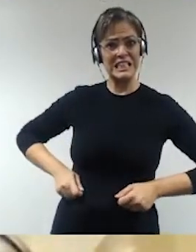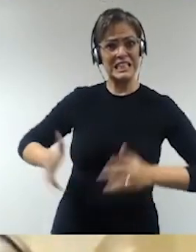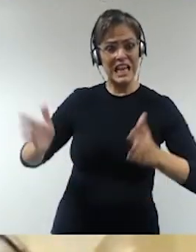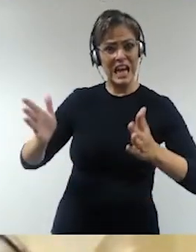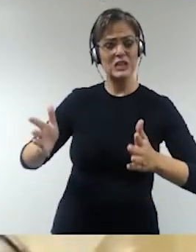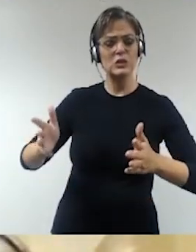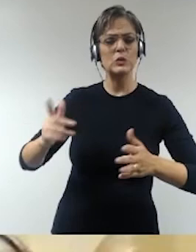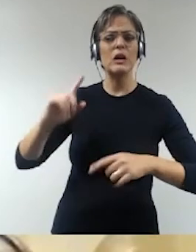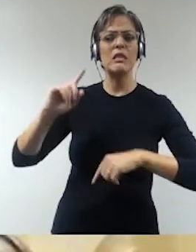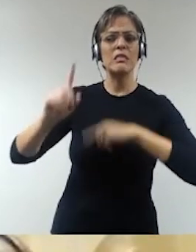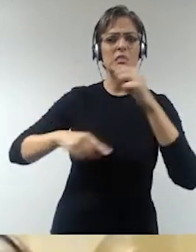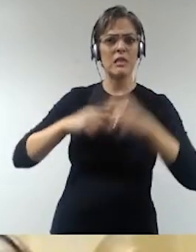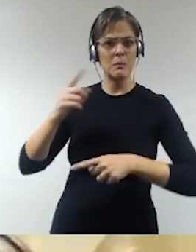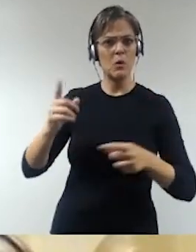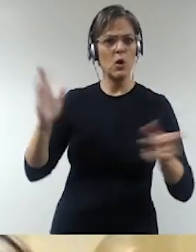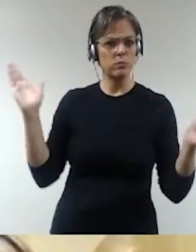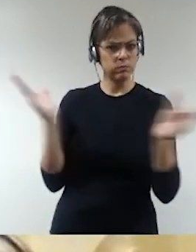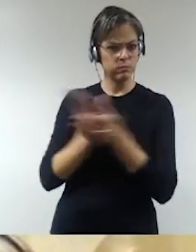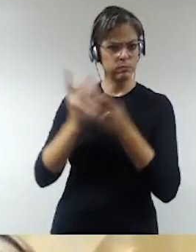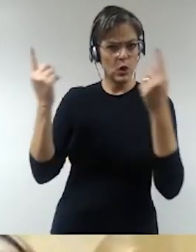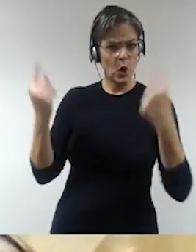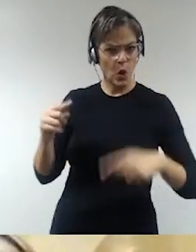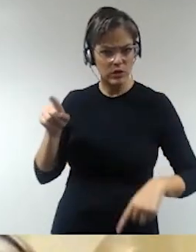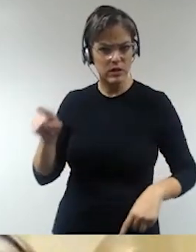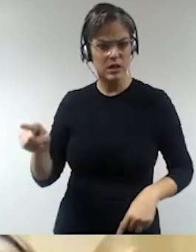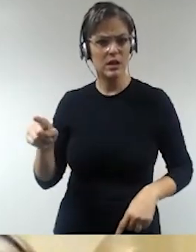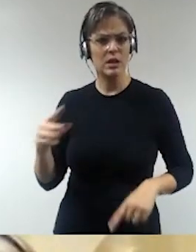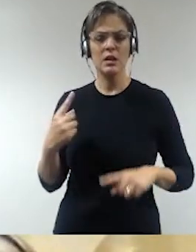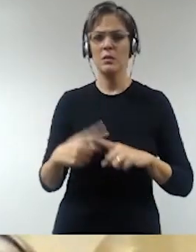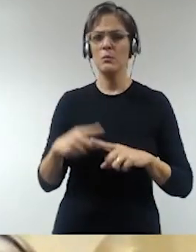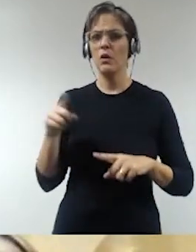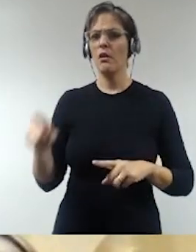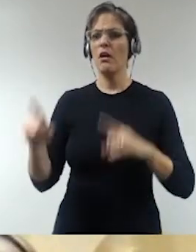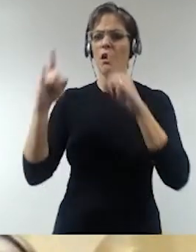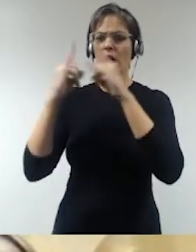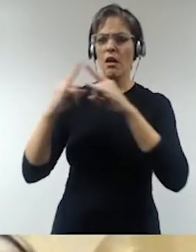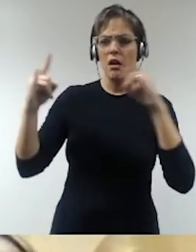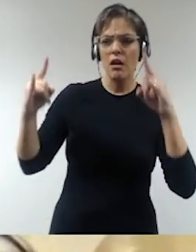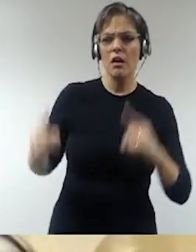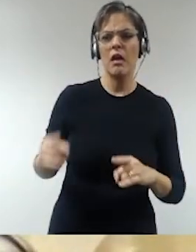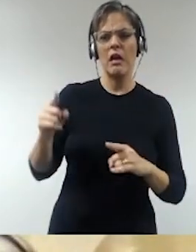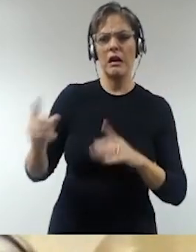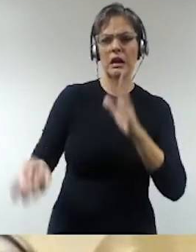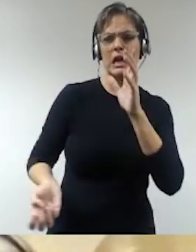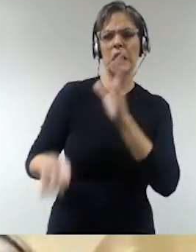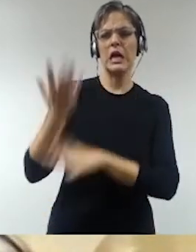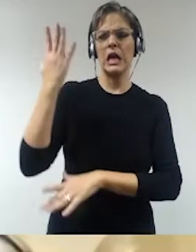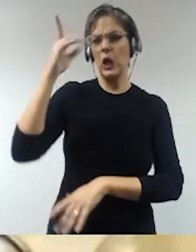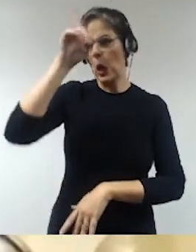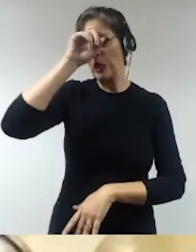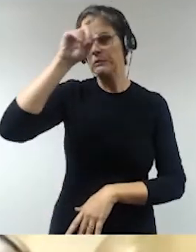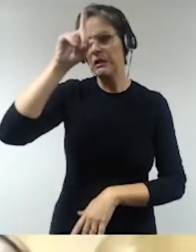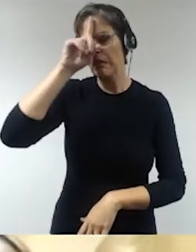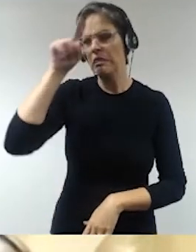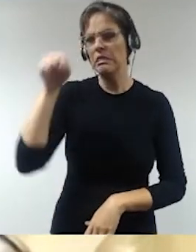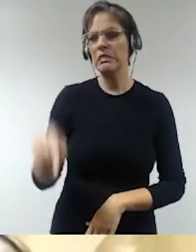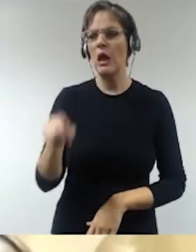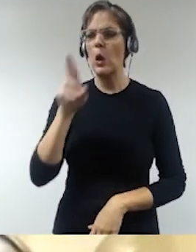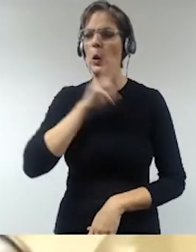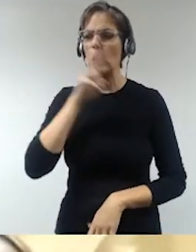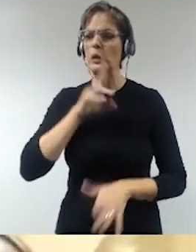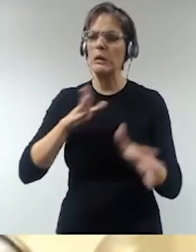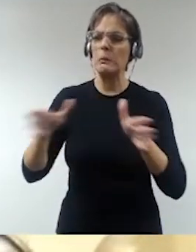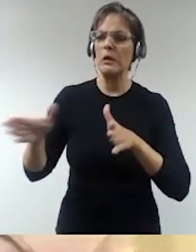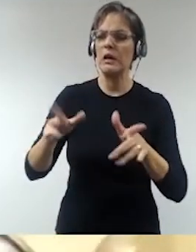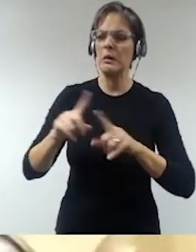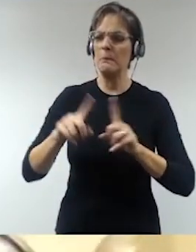ter aberto um hospital de campanha sem ter melhorado o sistema de saúde já existente? Isso se demonstrou um